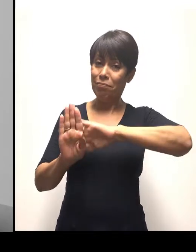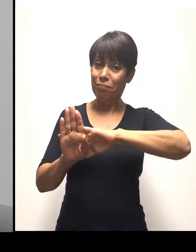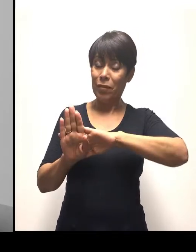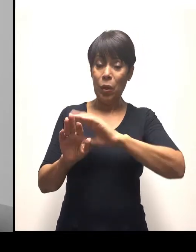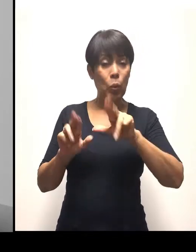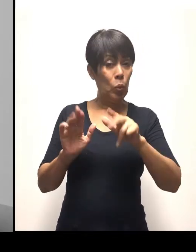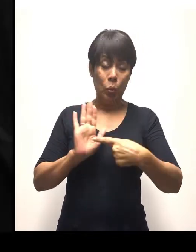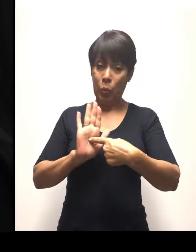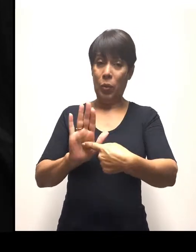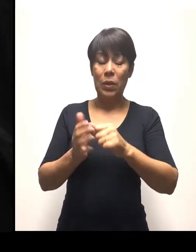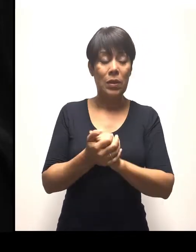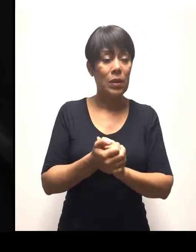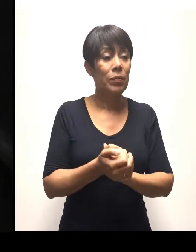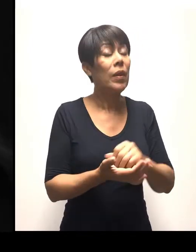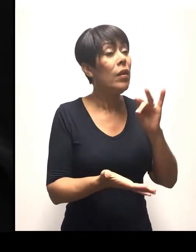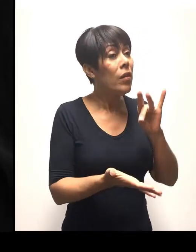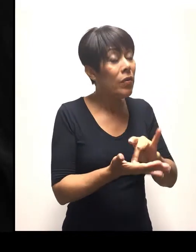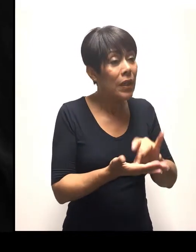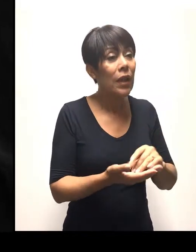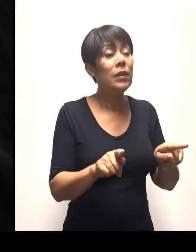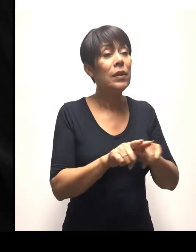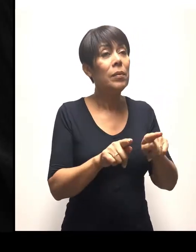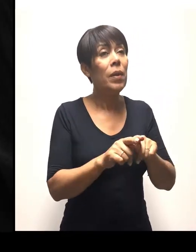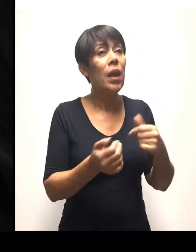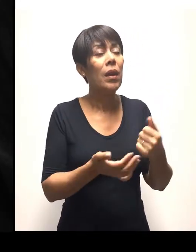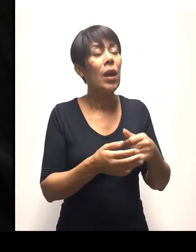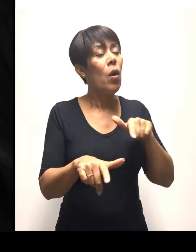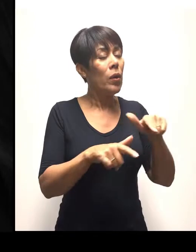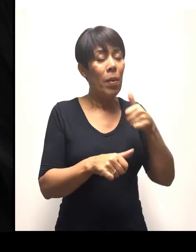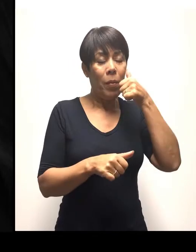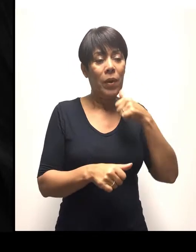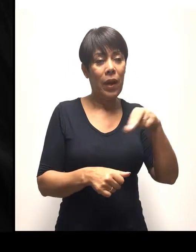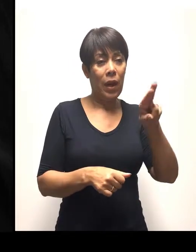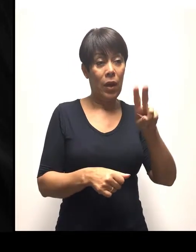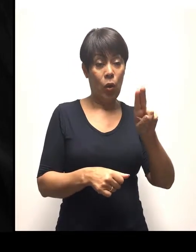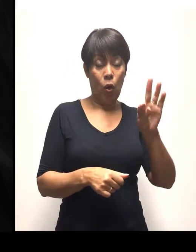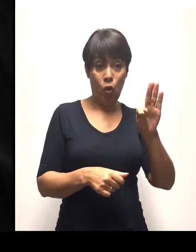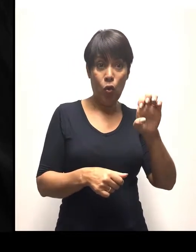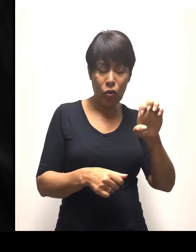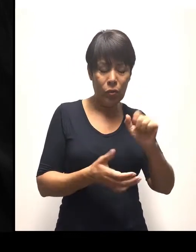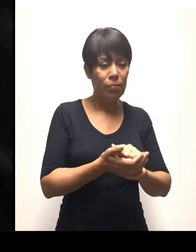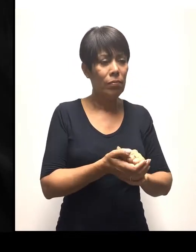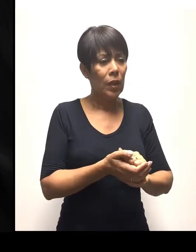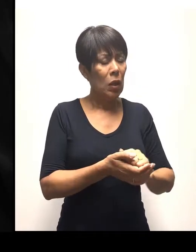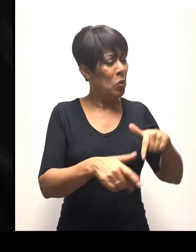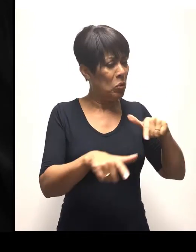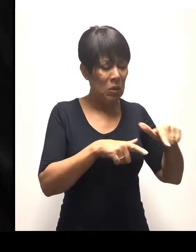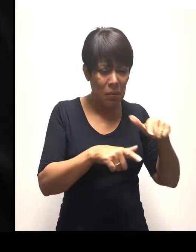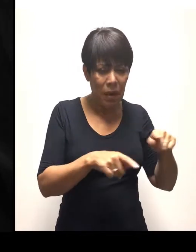né? E me encabula muito na Ruth foi assim, a gama de trabalhos que ela teve,